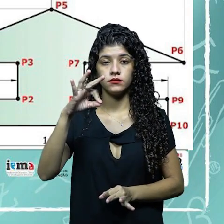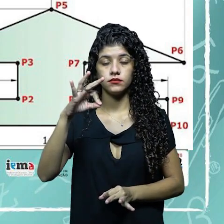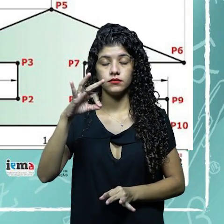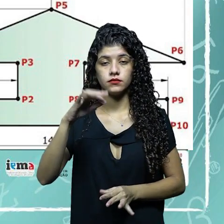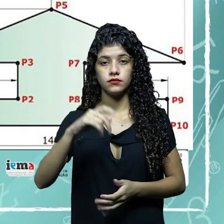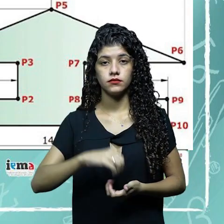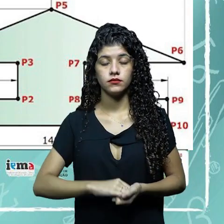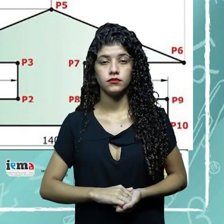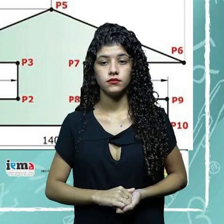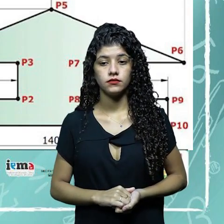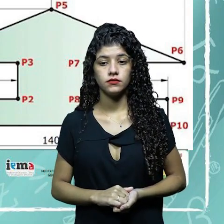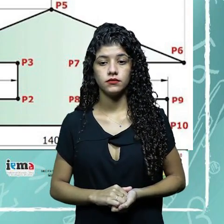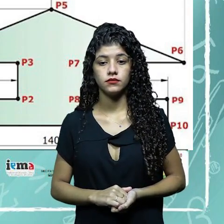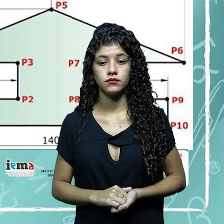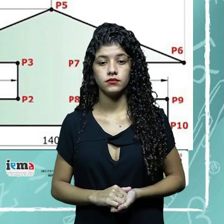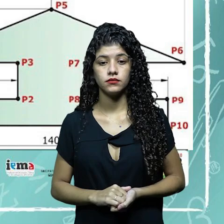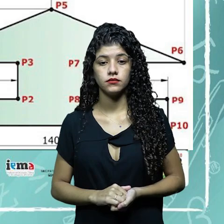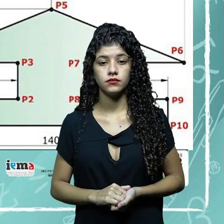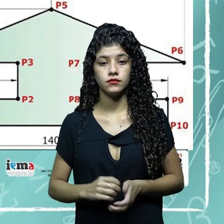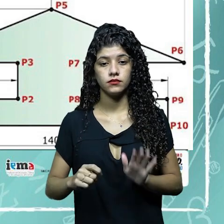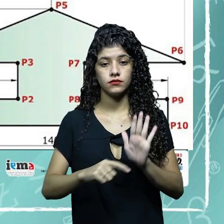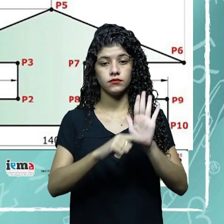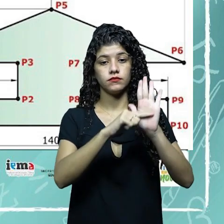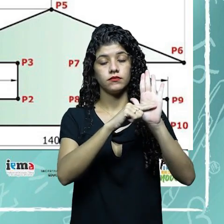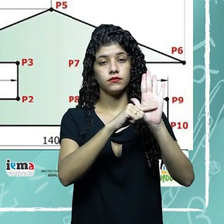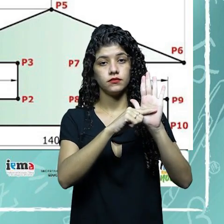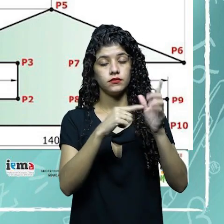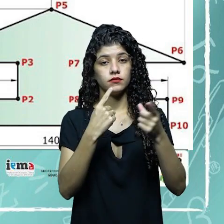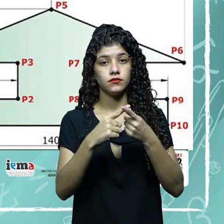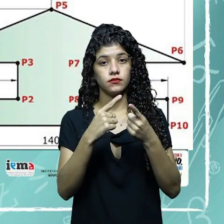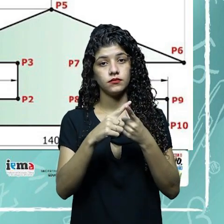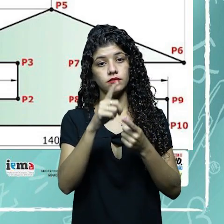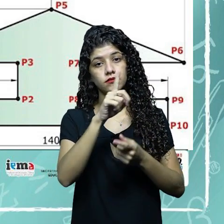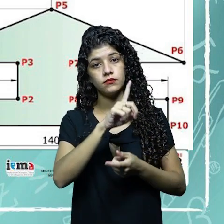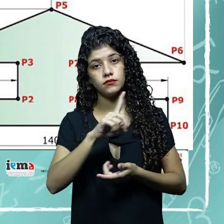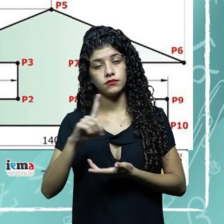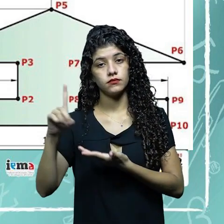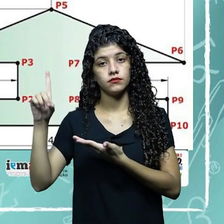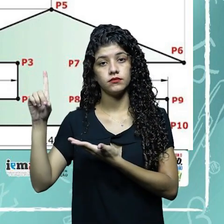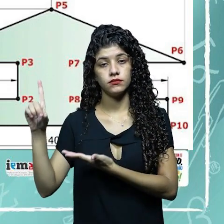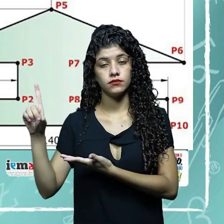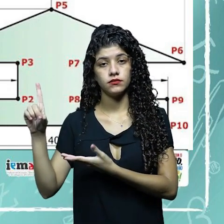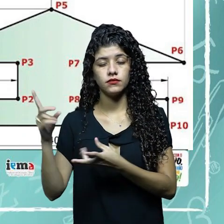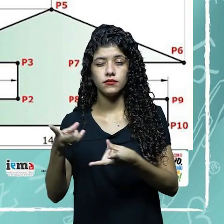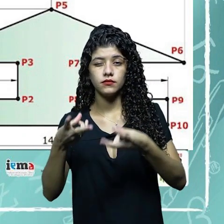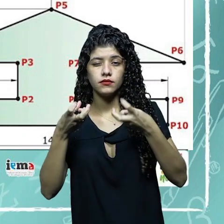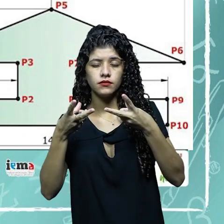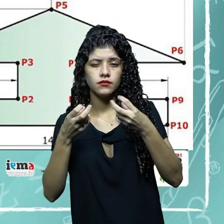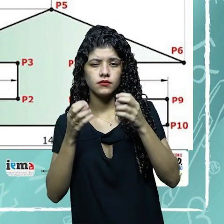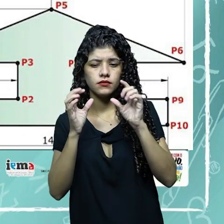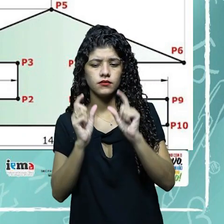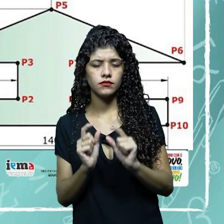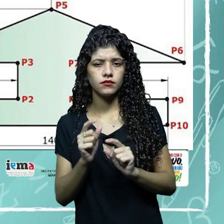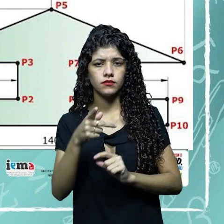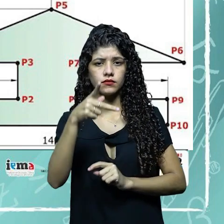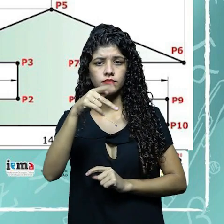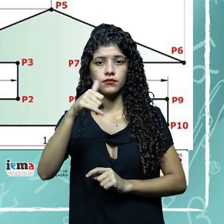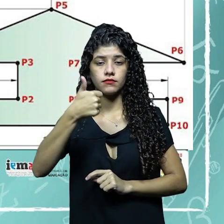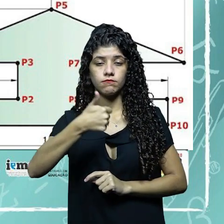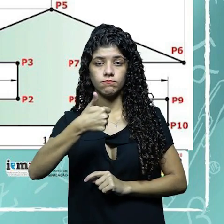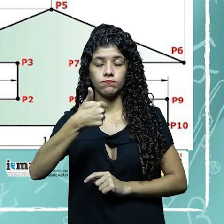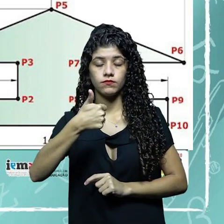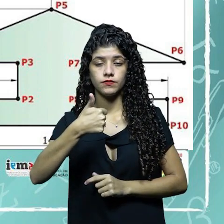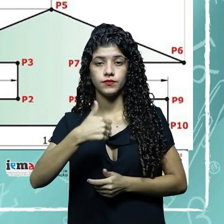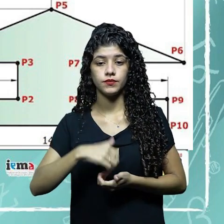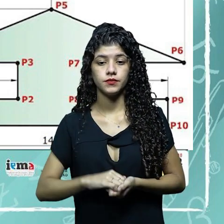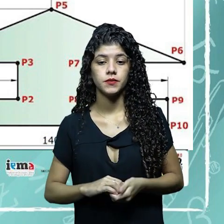horizontal, positivo, porque é para a direita, olha, vejam, observam onde é que está o ponto P1 ali no desenho. Então,